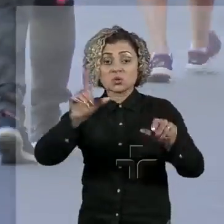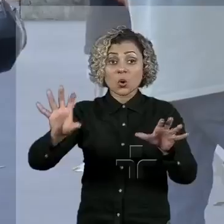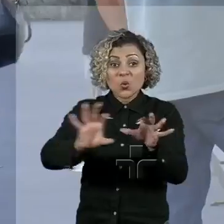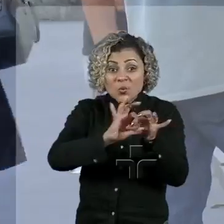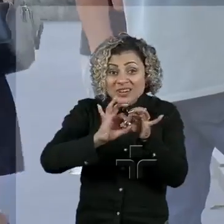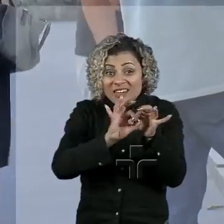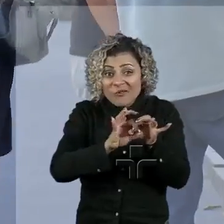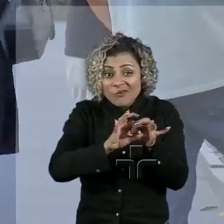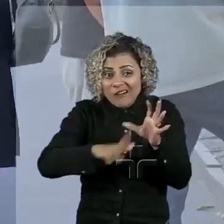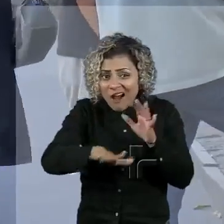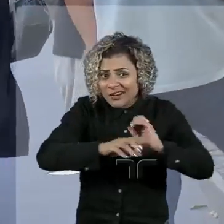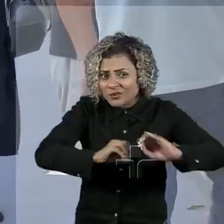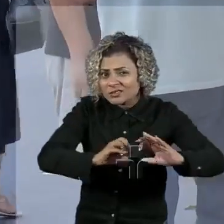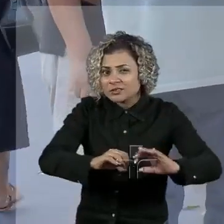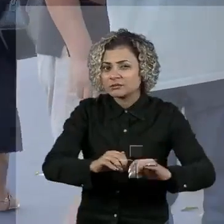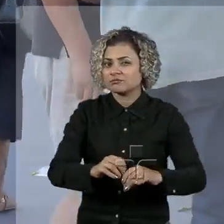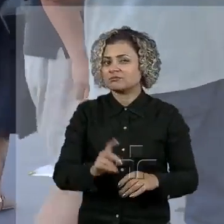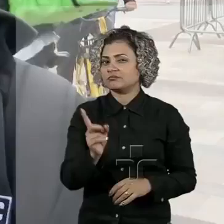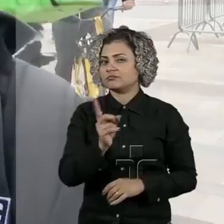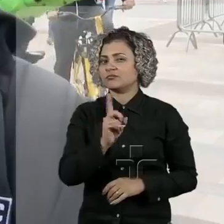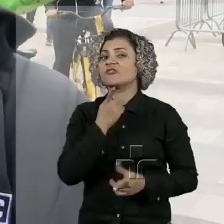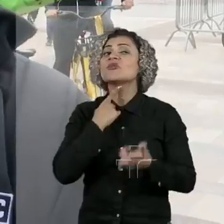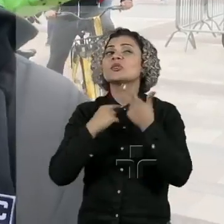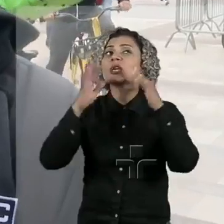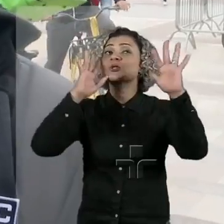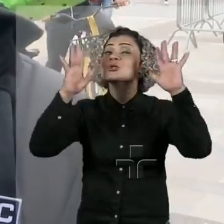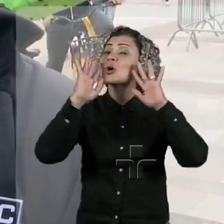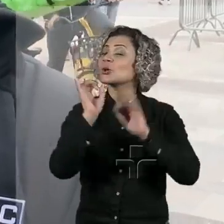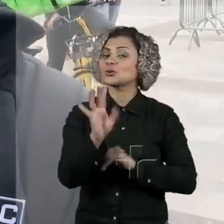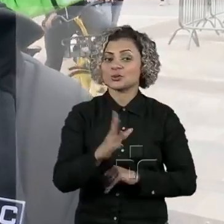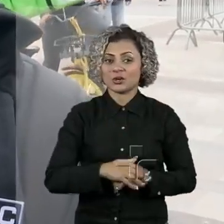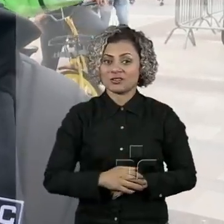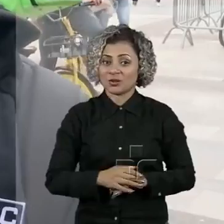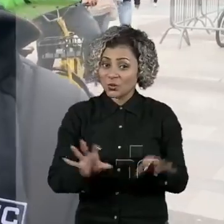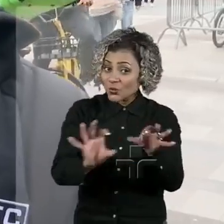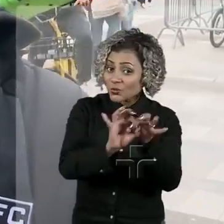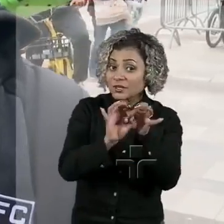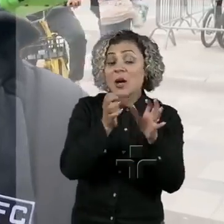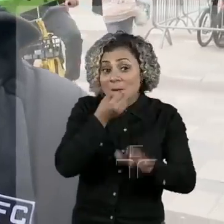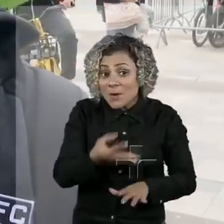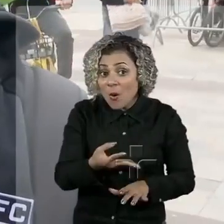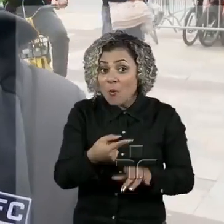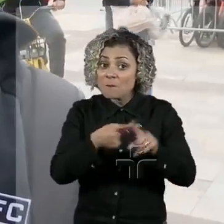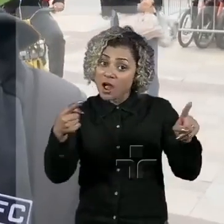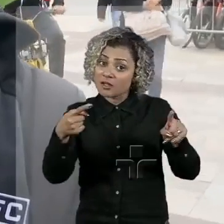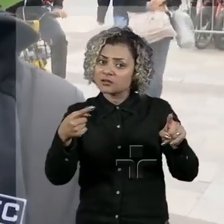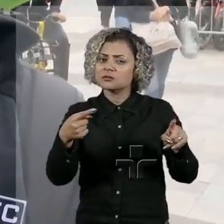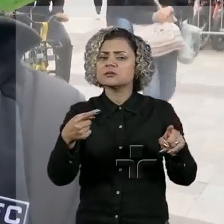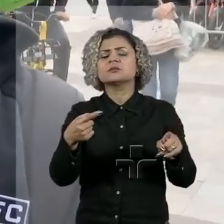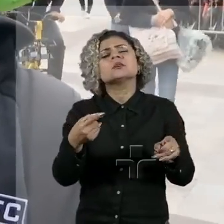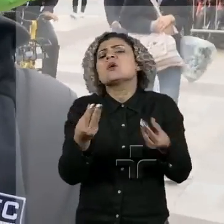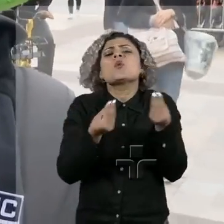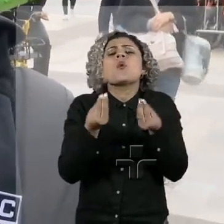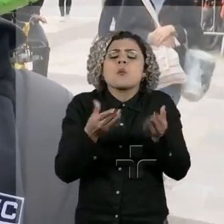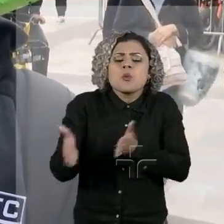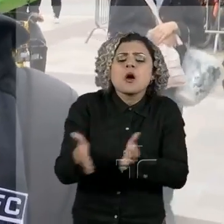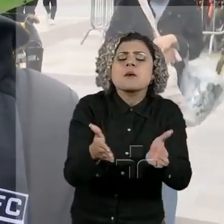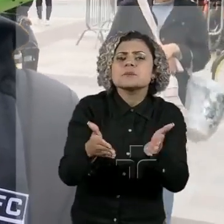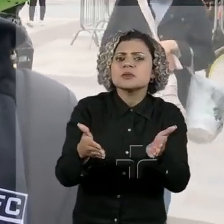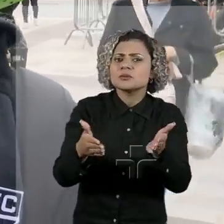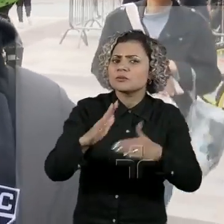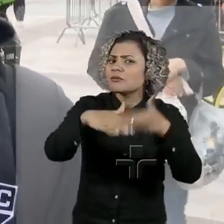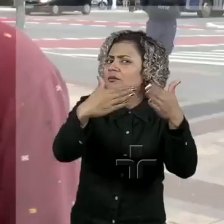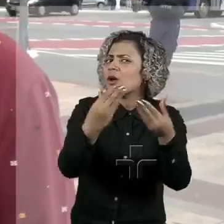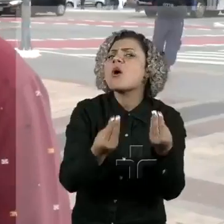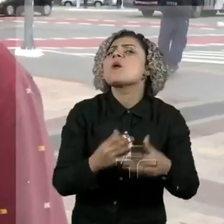do tema ainda está no campo do desejo. É bom essa união, porém tem que saber qual que é o rumo dessa união, onde que isso vai